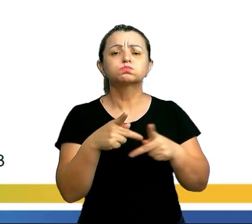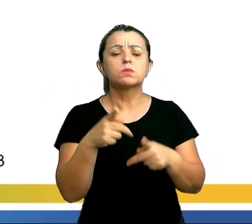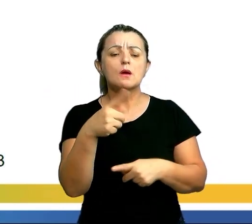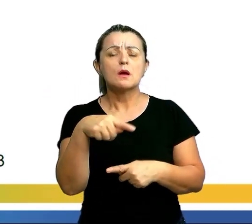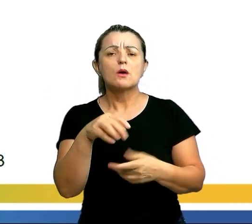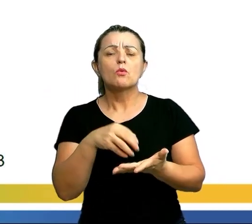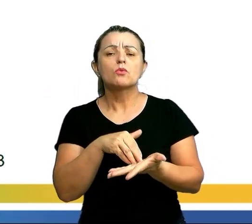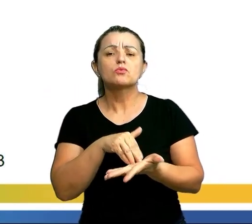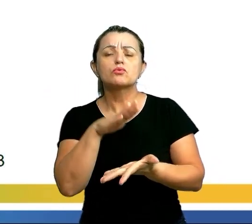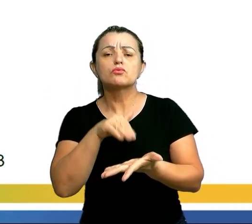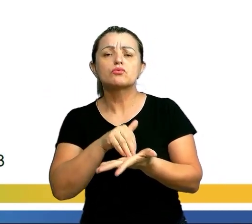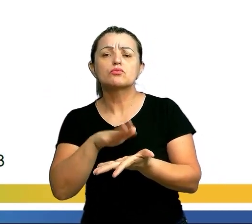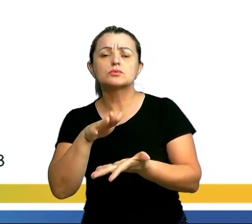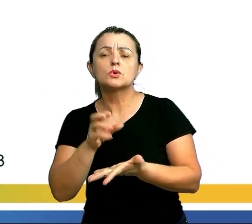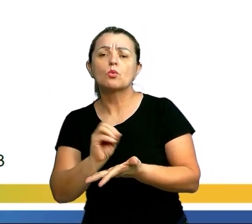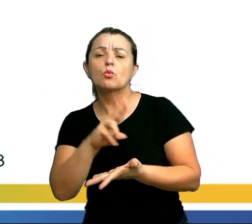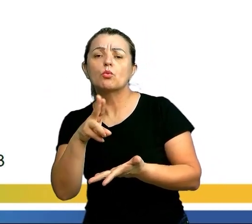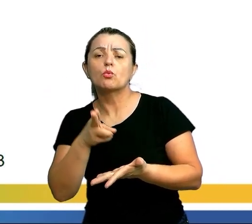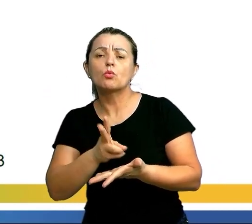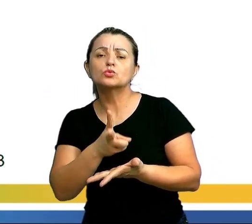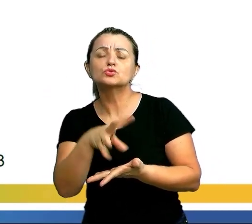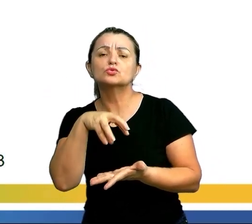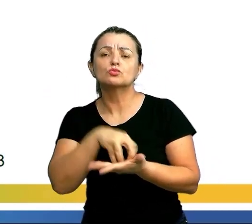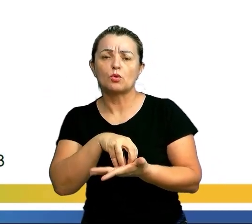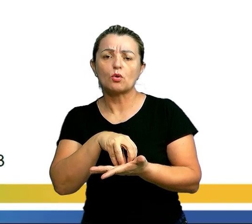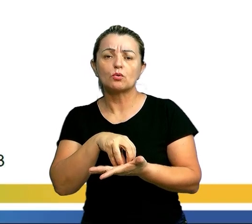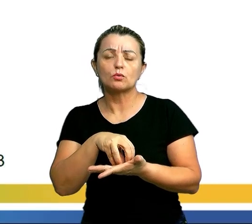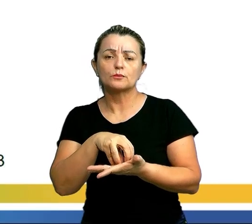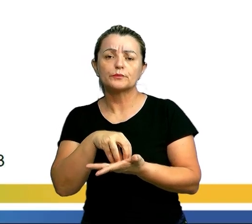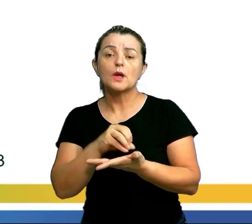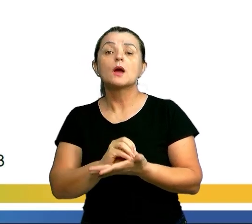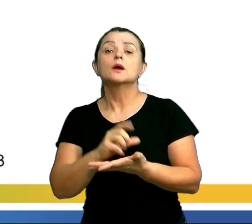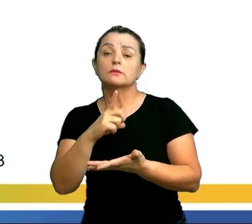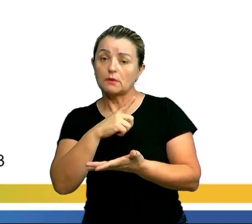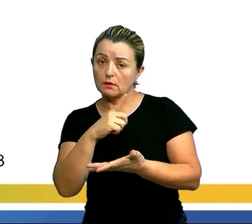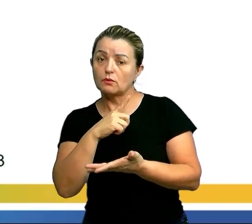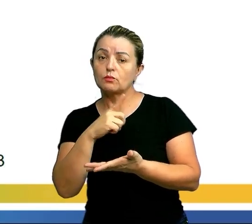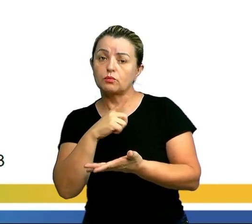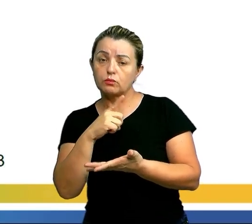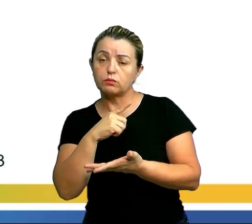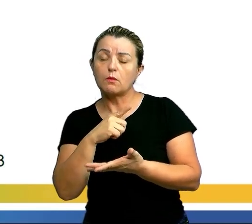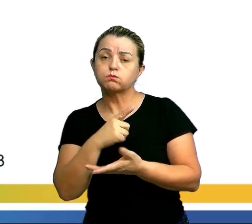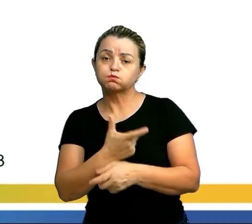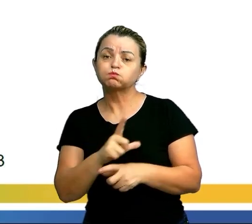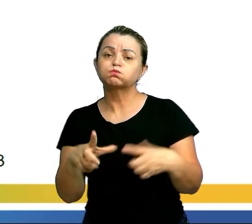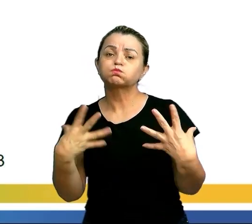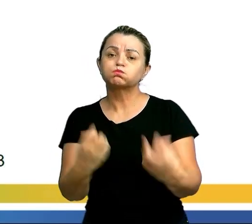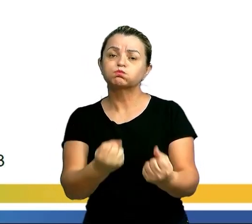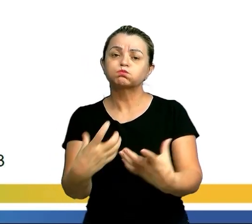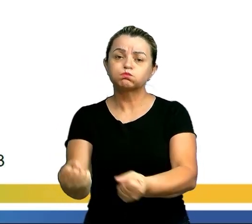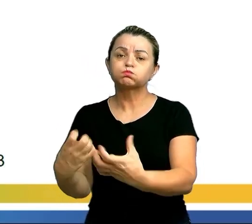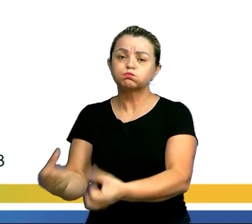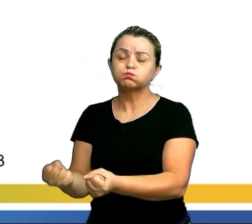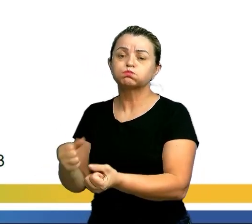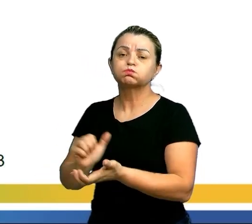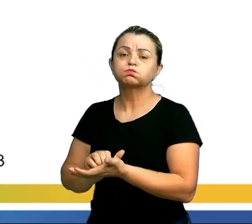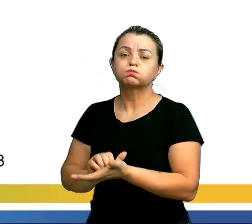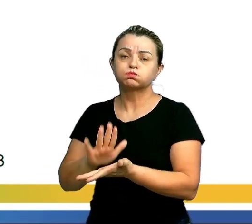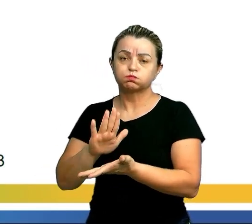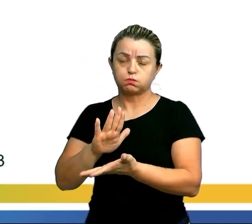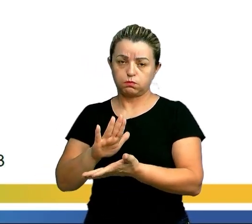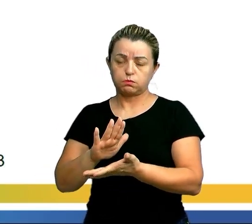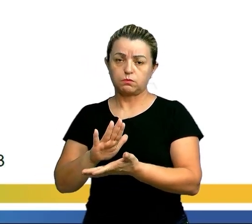iriam sair ou continuar no bloco. E houve uma maior adesão pela saída do